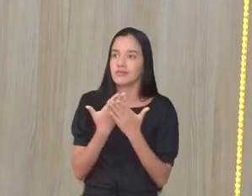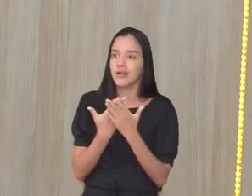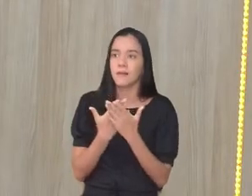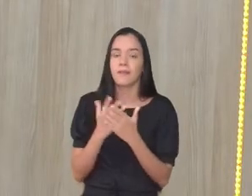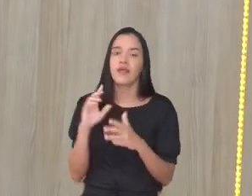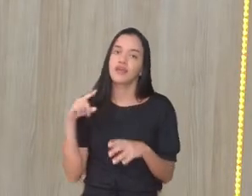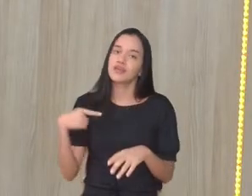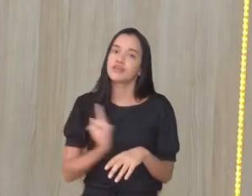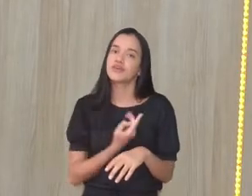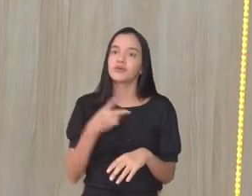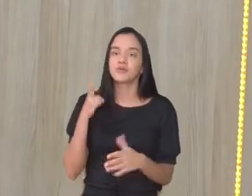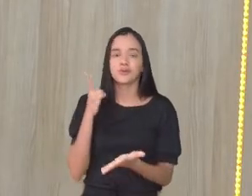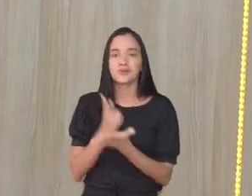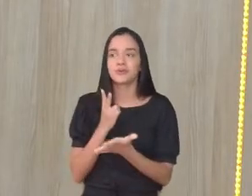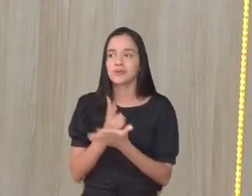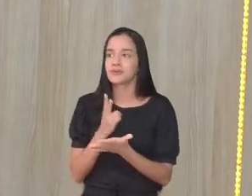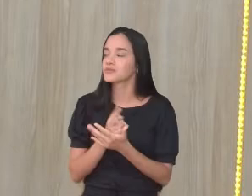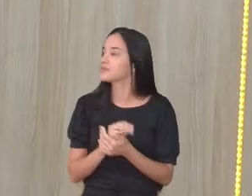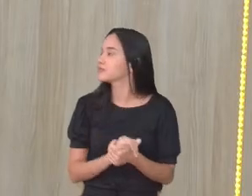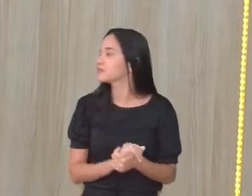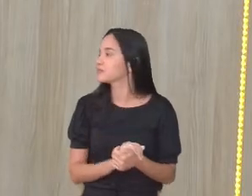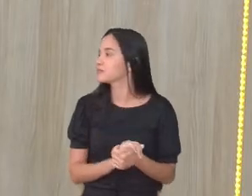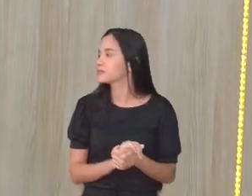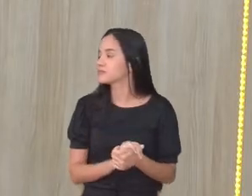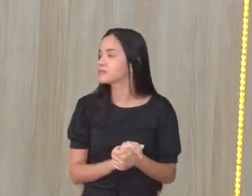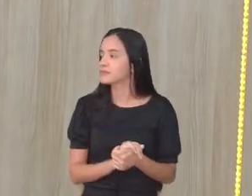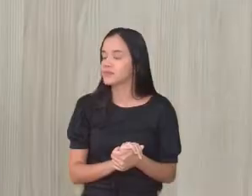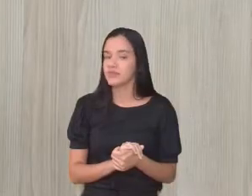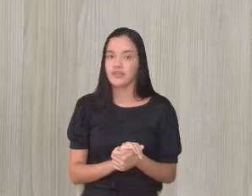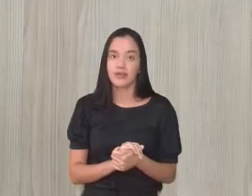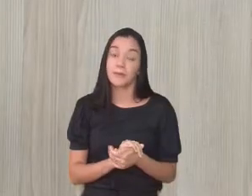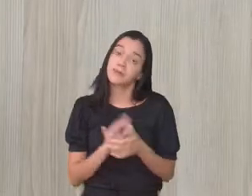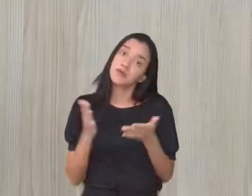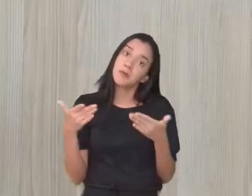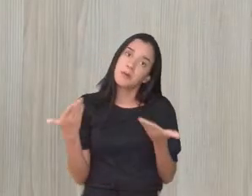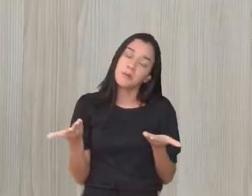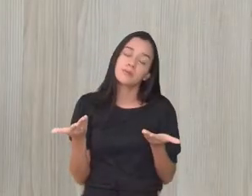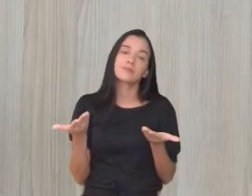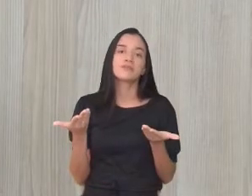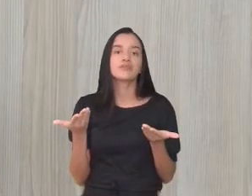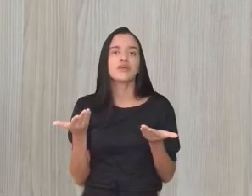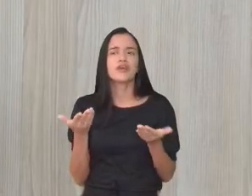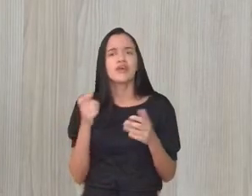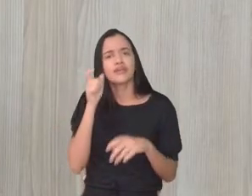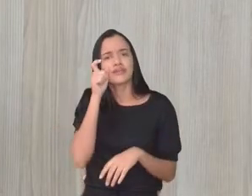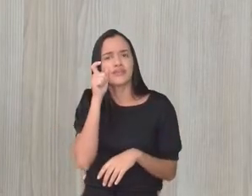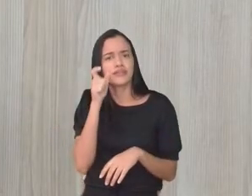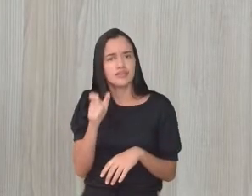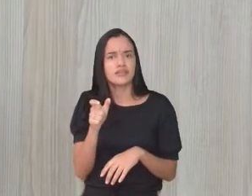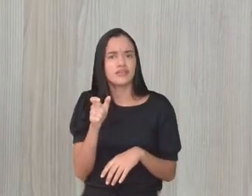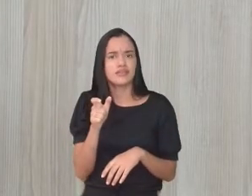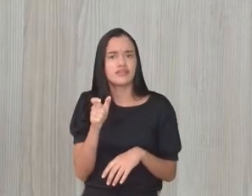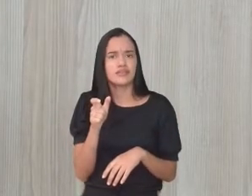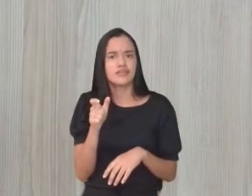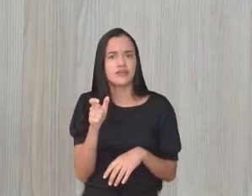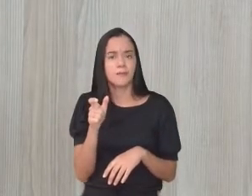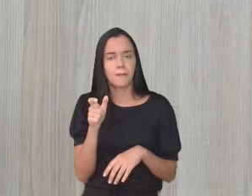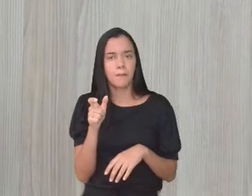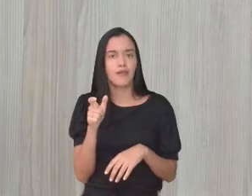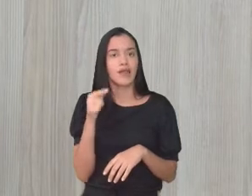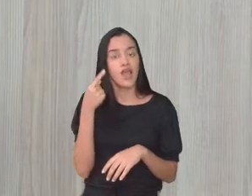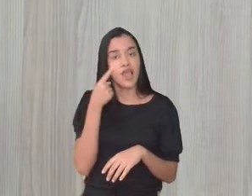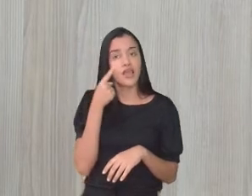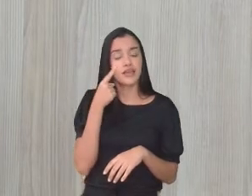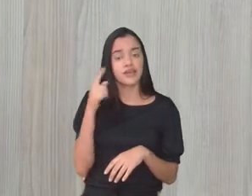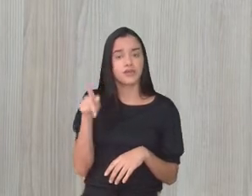gente continua aqui com as propriedades. Olha, gente, que interessante, né? Esse quadro que